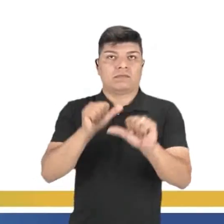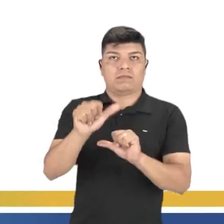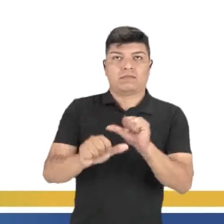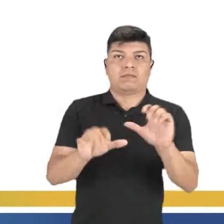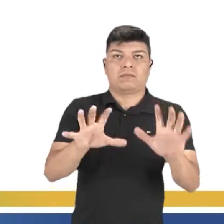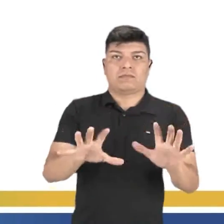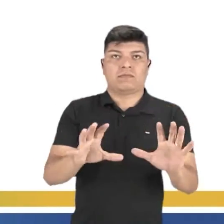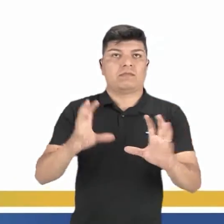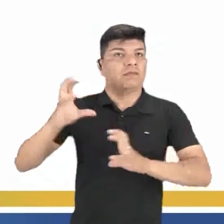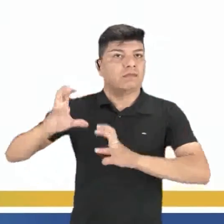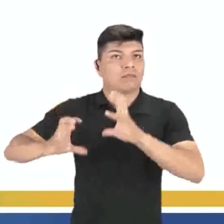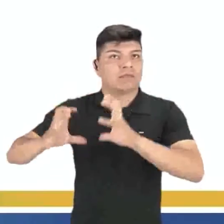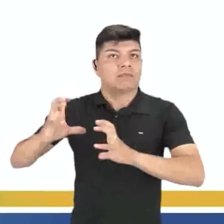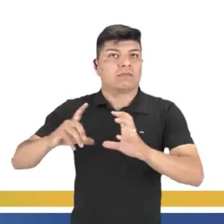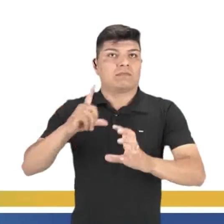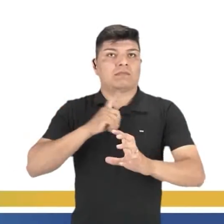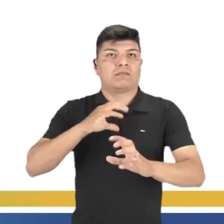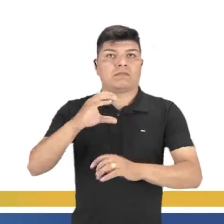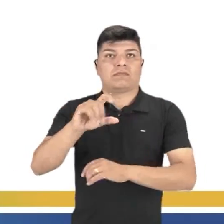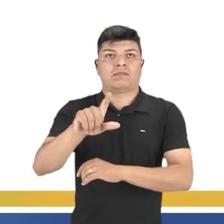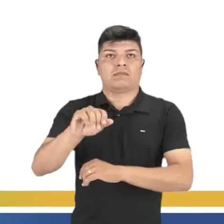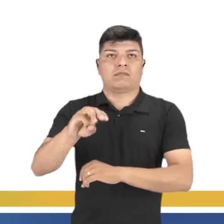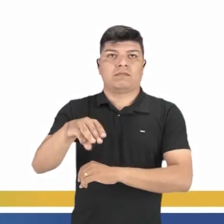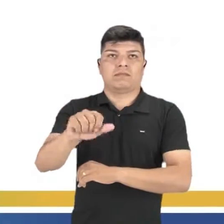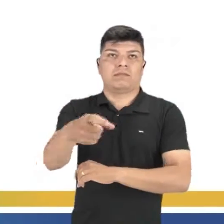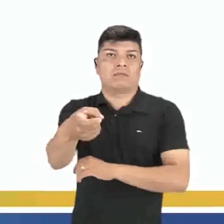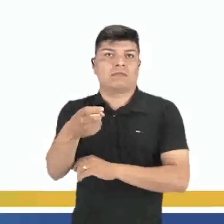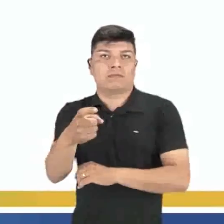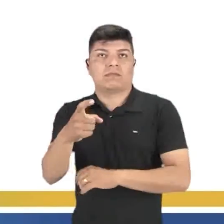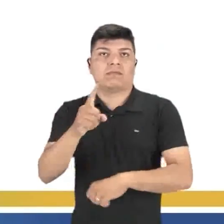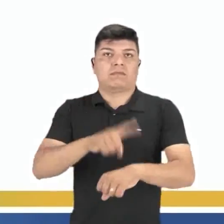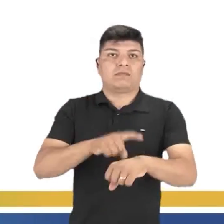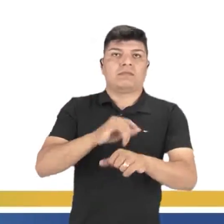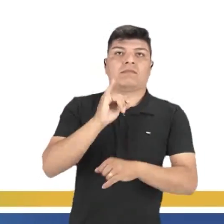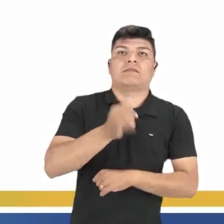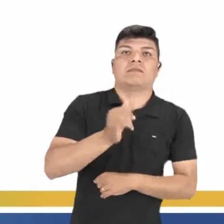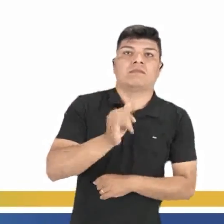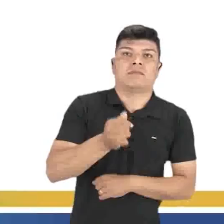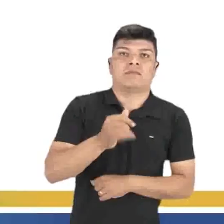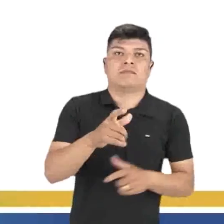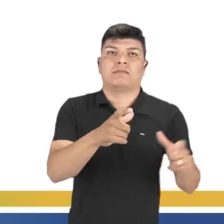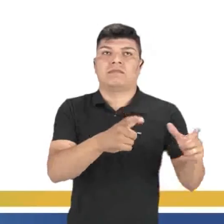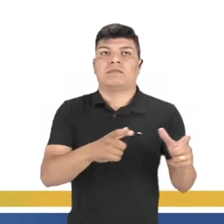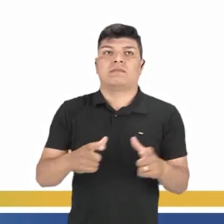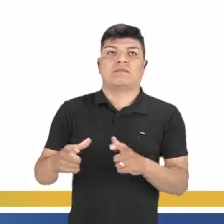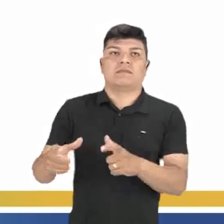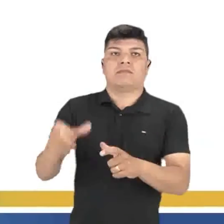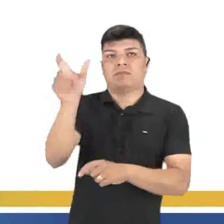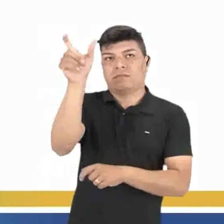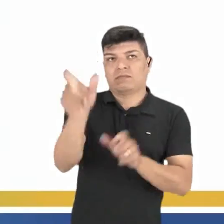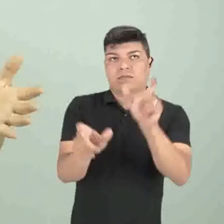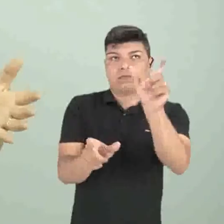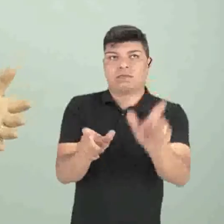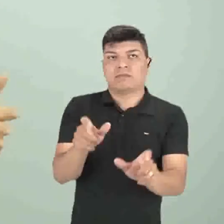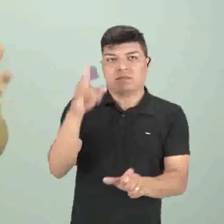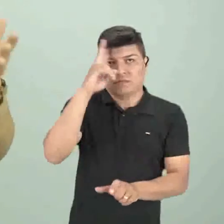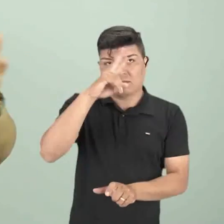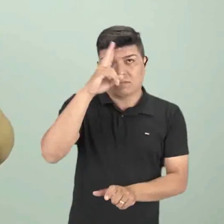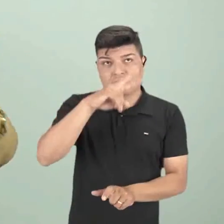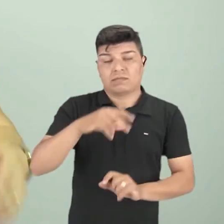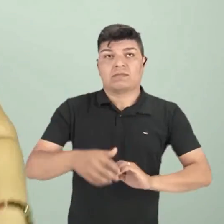um conflito, tem clímax, narrador, tempo, lugar e personagens, que é o pente lá que a gente falou. Estão